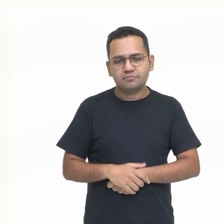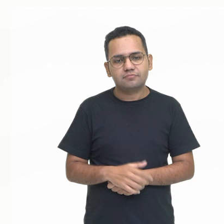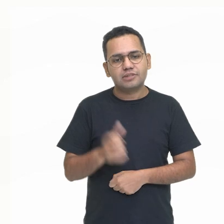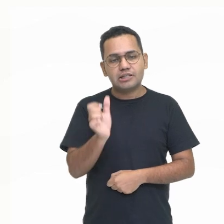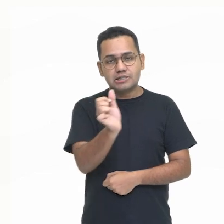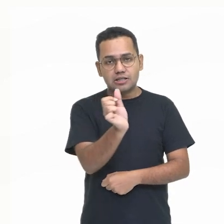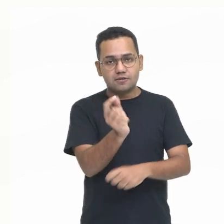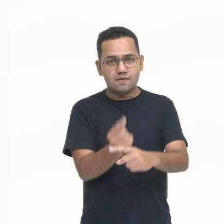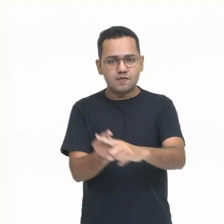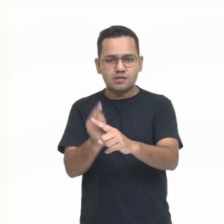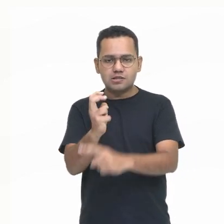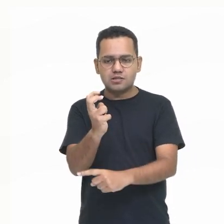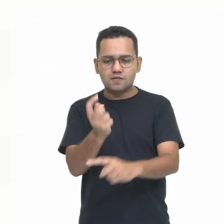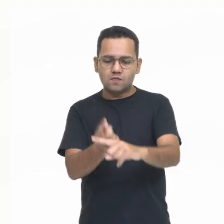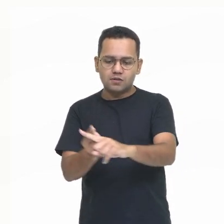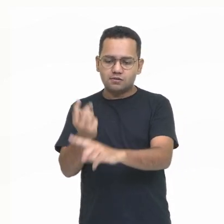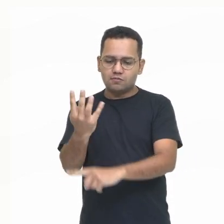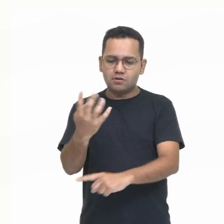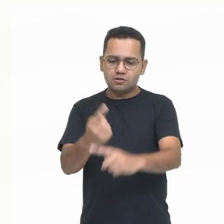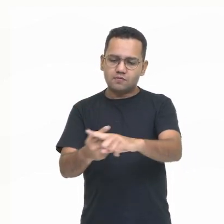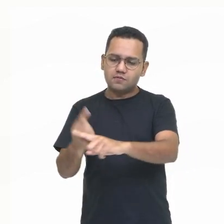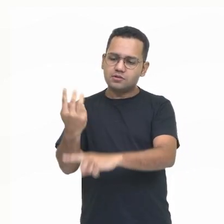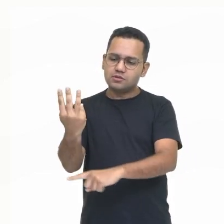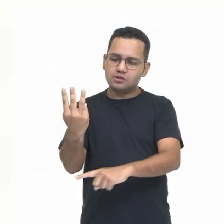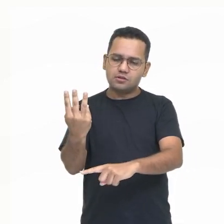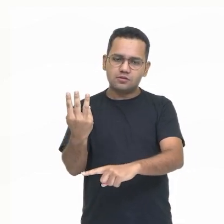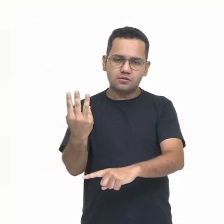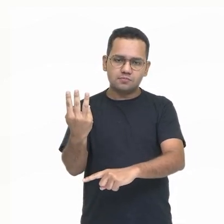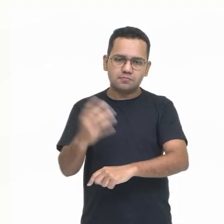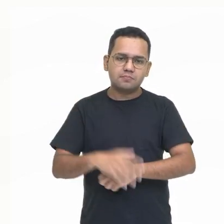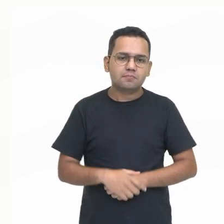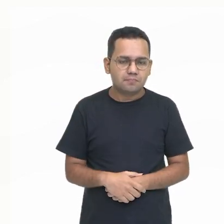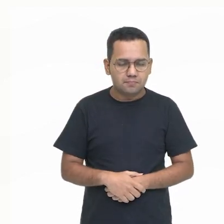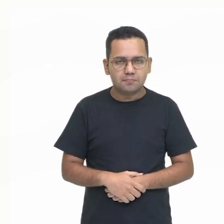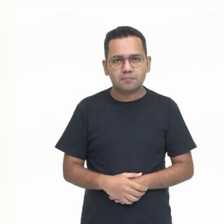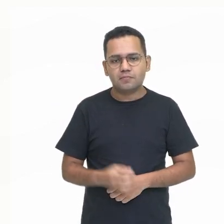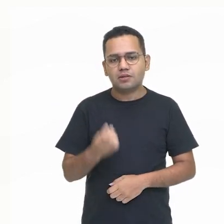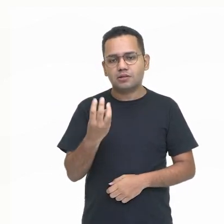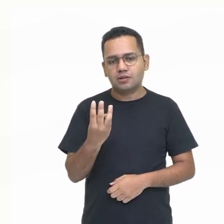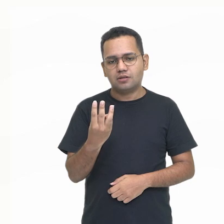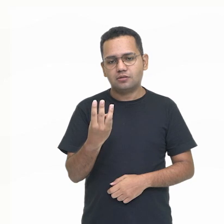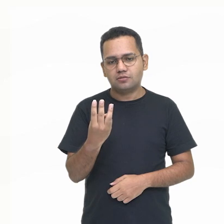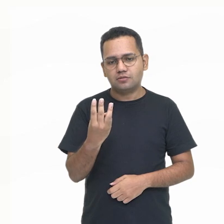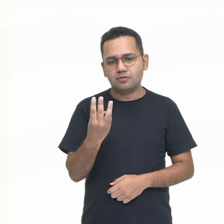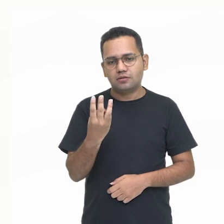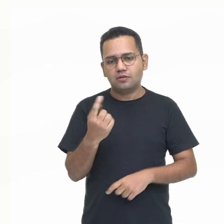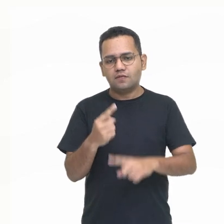6 vezes 5 vezes 4 vezes 3 fatorial.